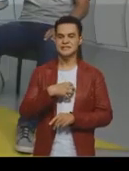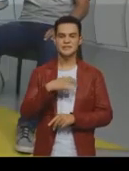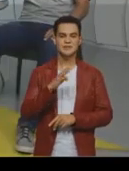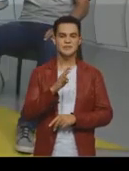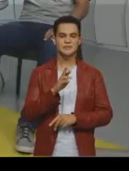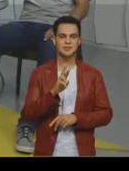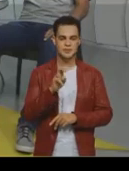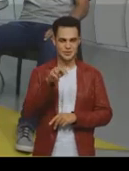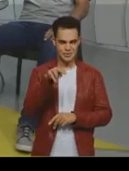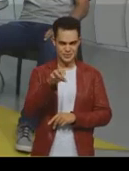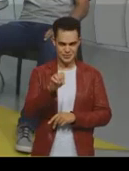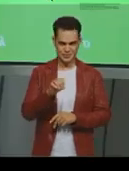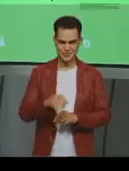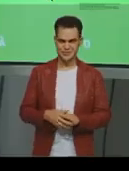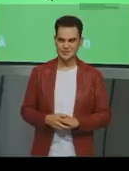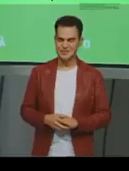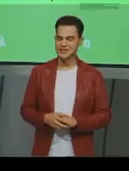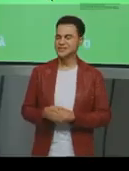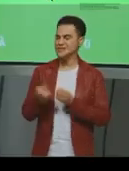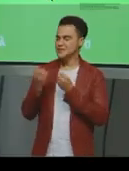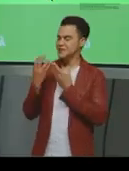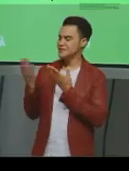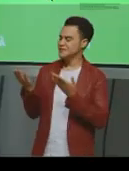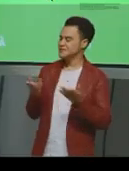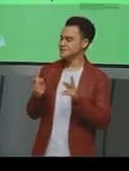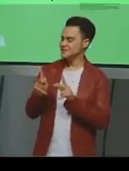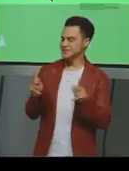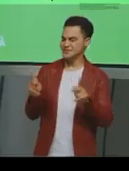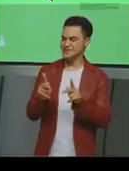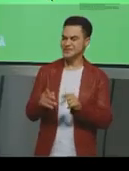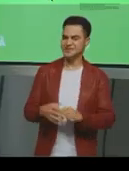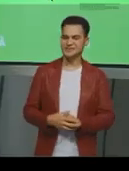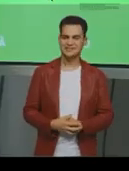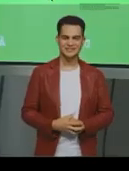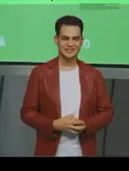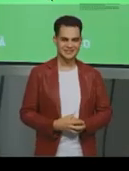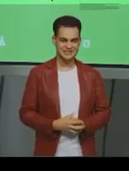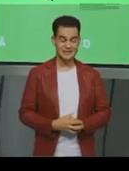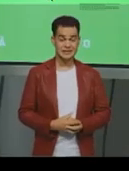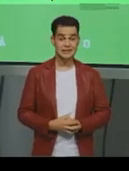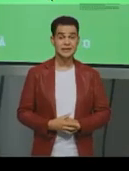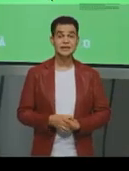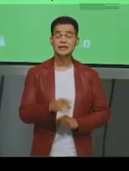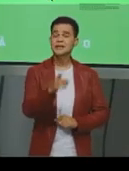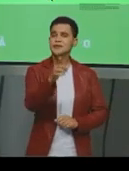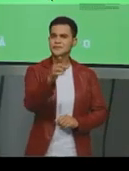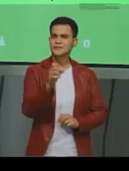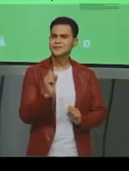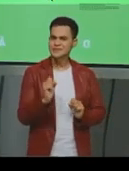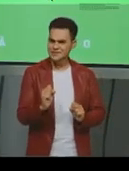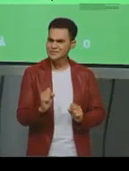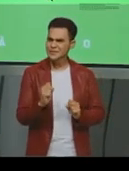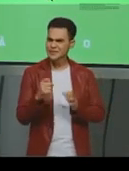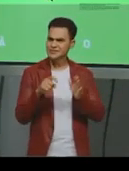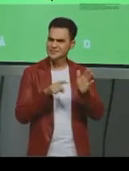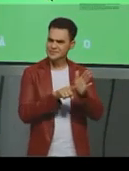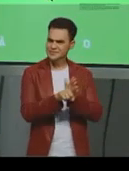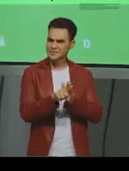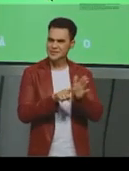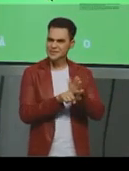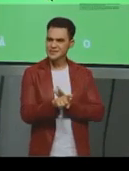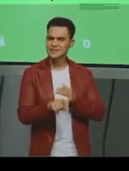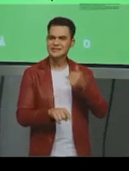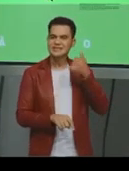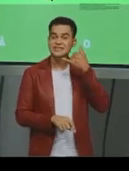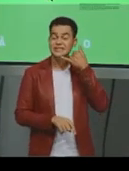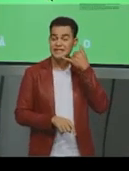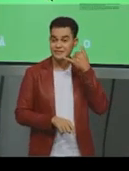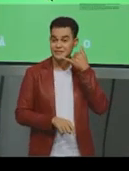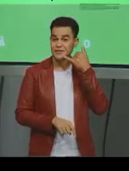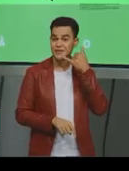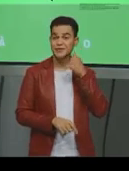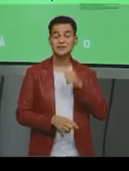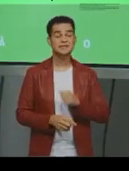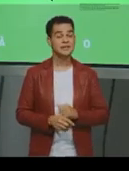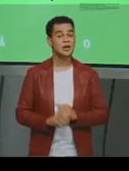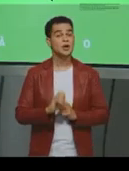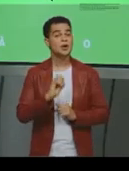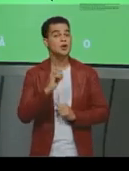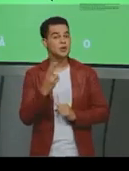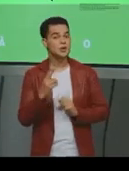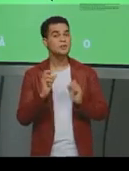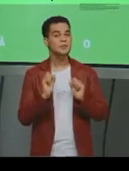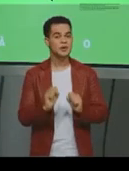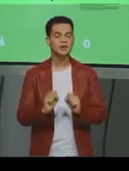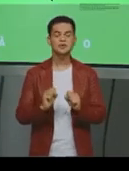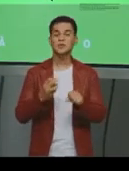Bruno Galvão. Sejam bem-vindos, professores. Obrigado. Lembrando que você pode fazer a sua pergunta pelo telefone fixo ou enviando